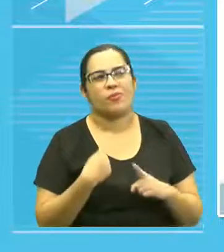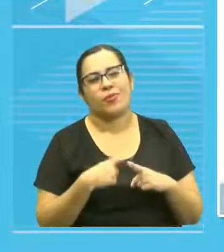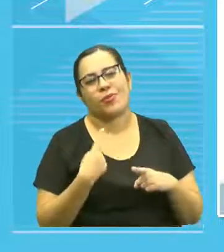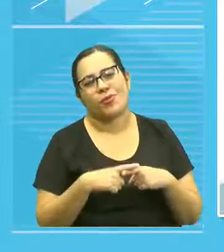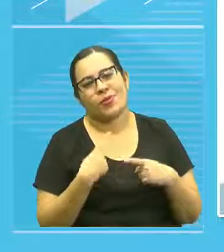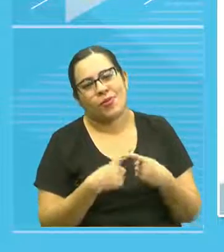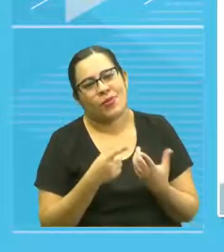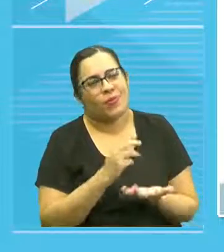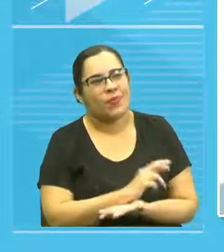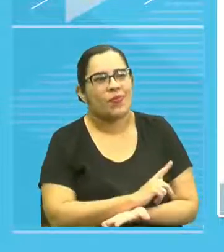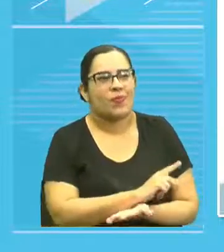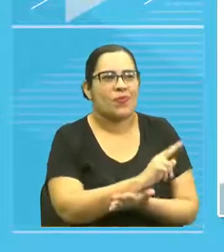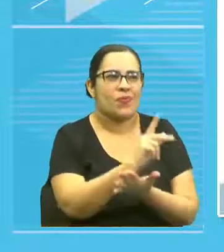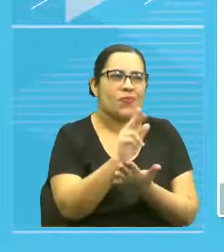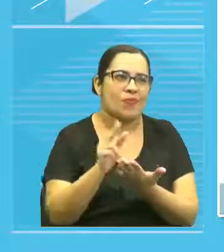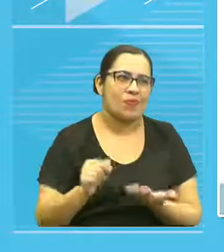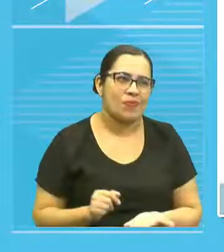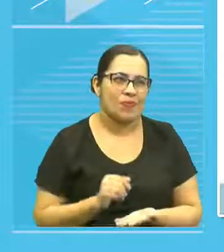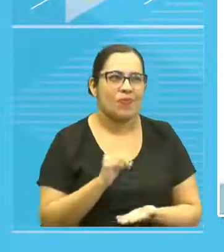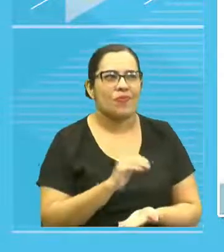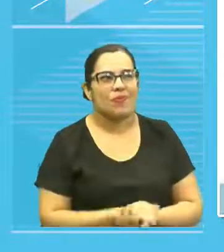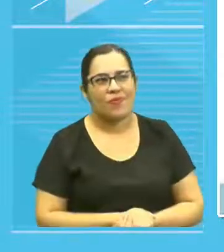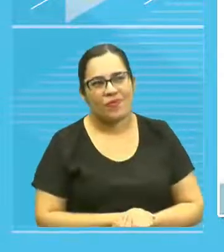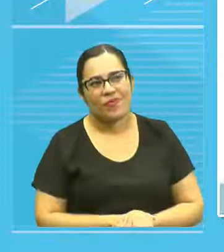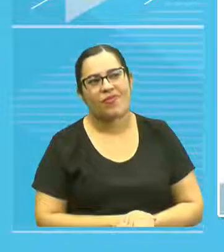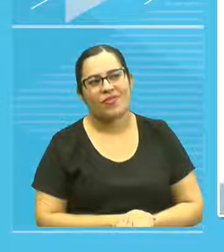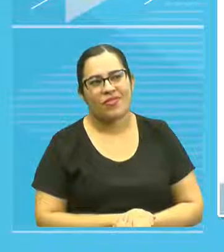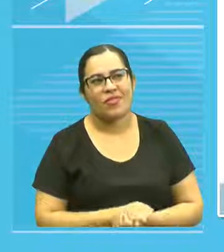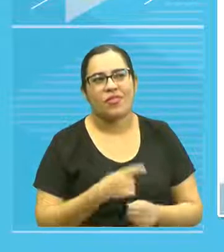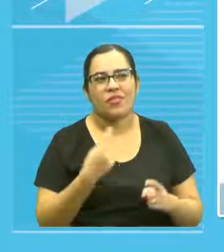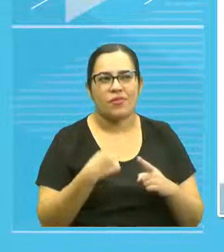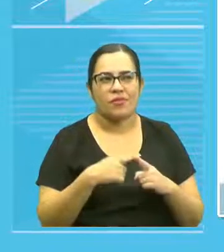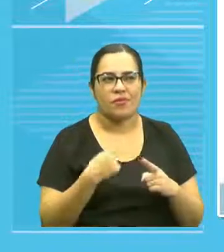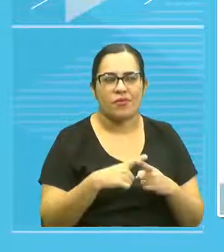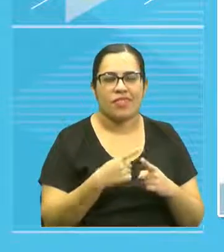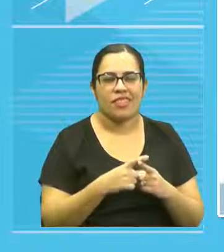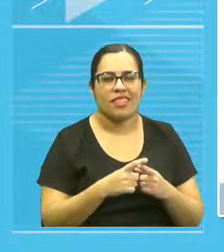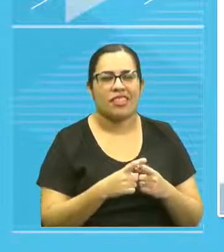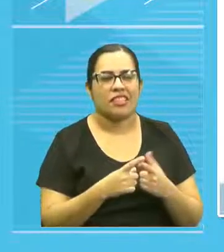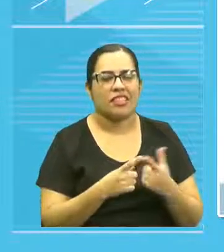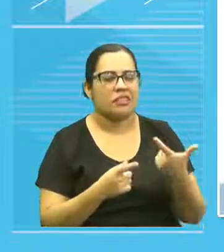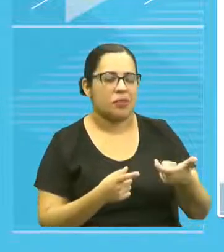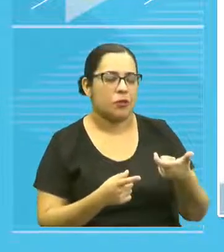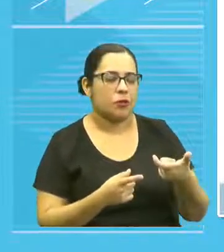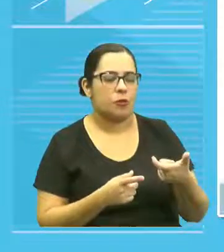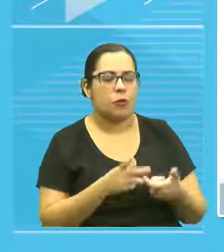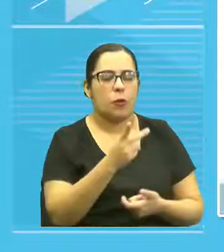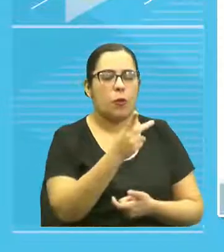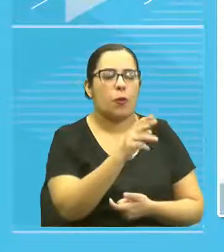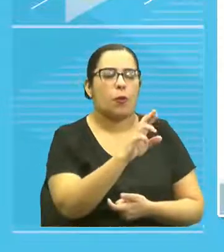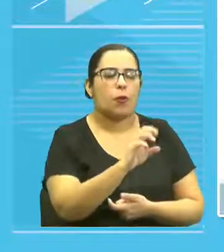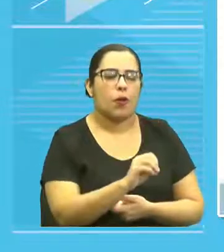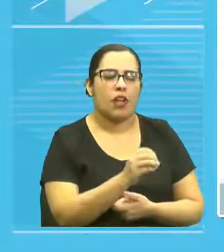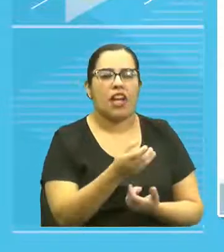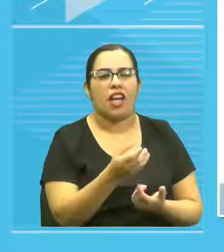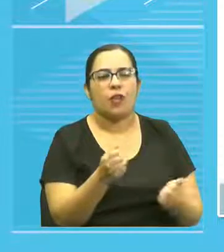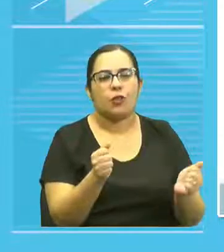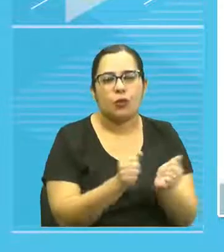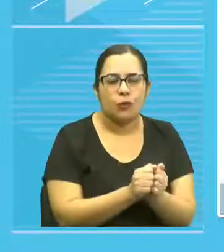existe aí muitos portugueses nozinhos Rosinha o porque junto com acento porquê separado